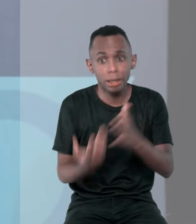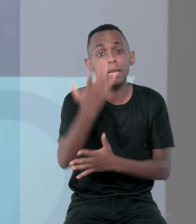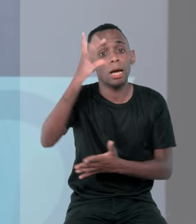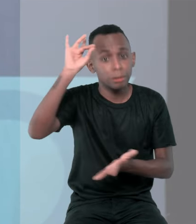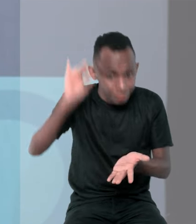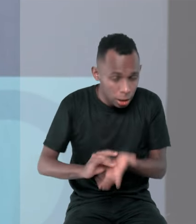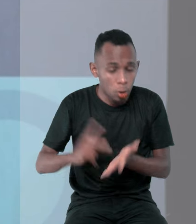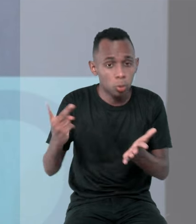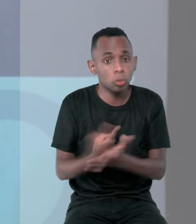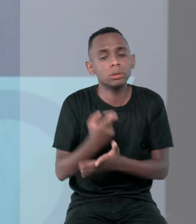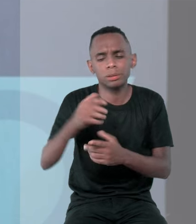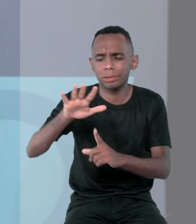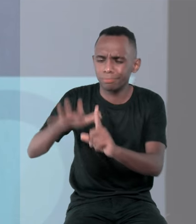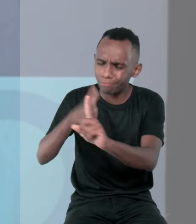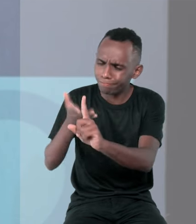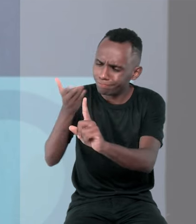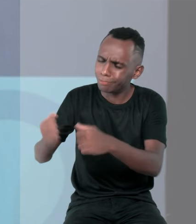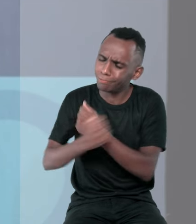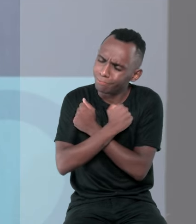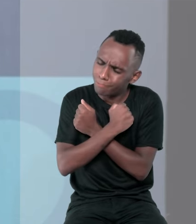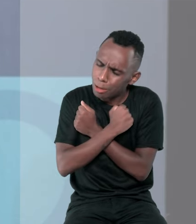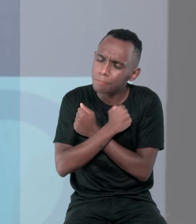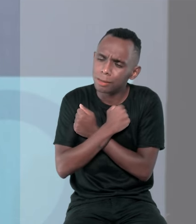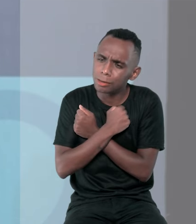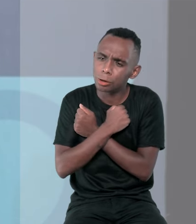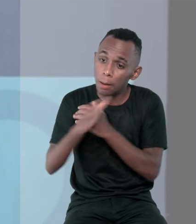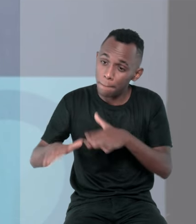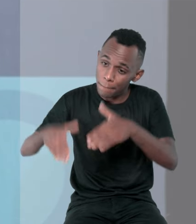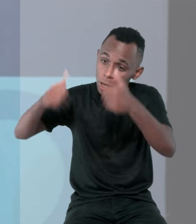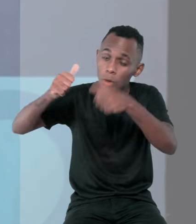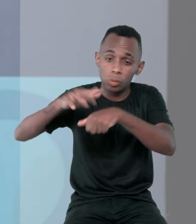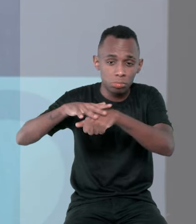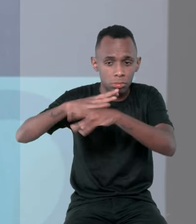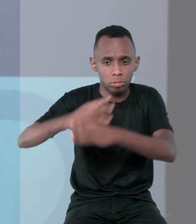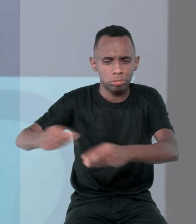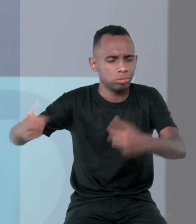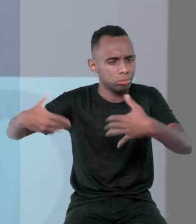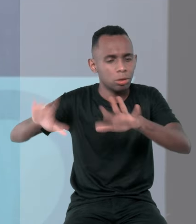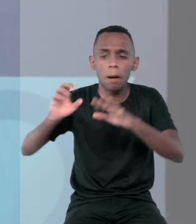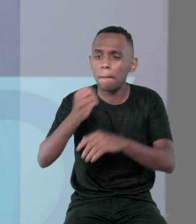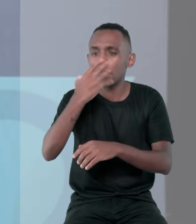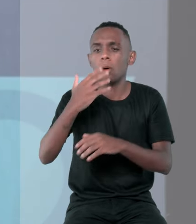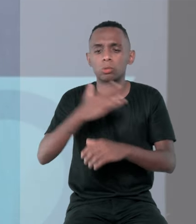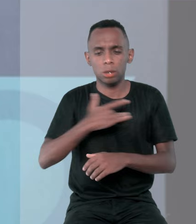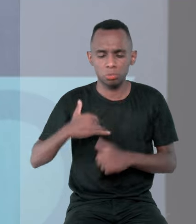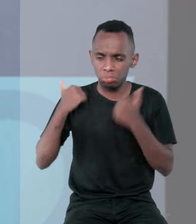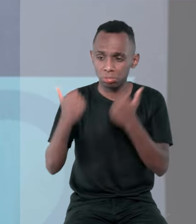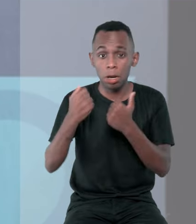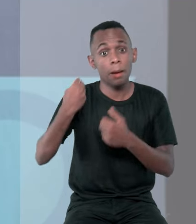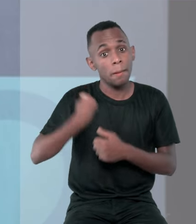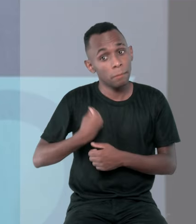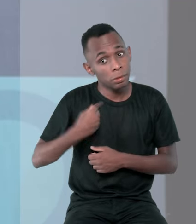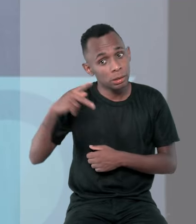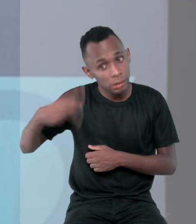acontecendo. E, então, um abraço aí pro Afonso e melhoras, espero que fique bem logo, porque nós precisamos dele na